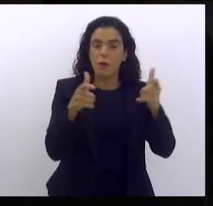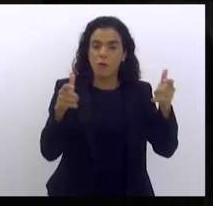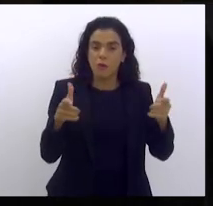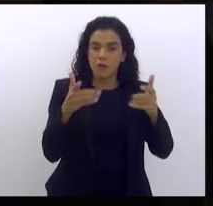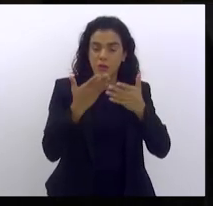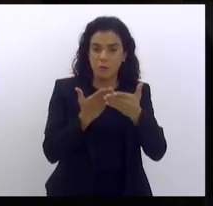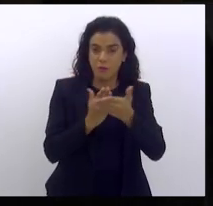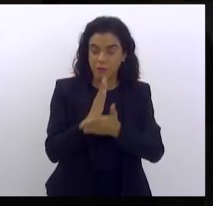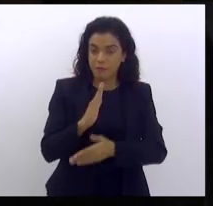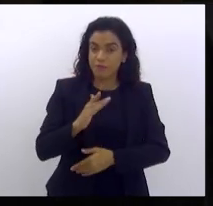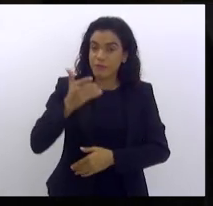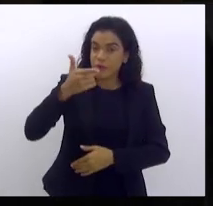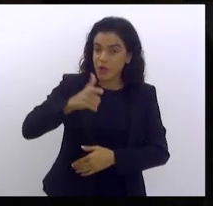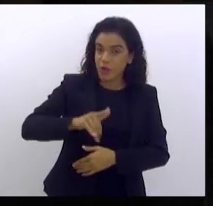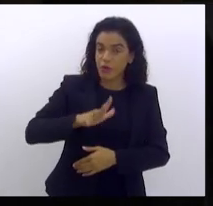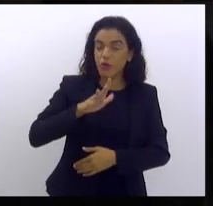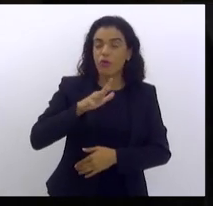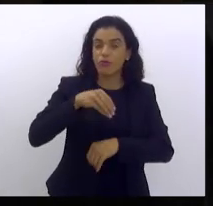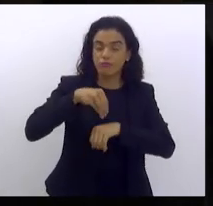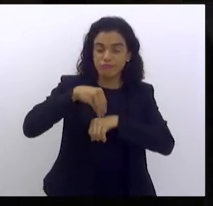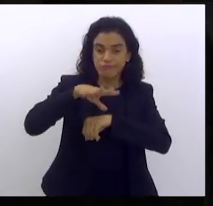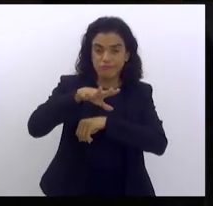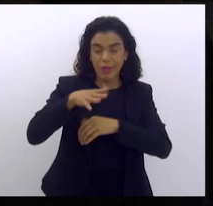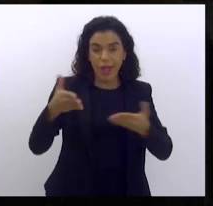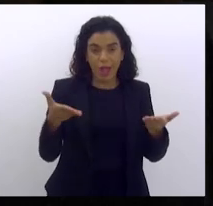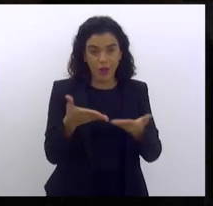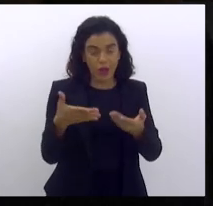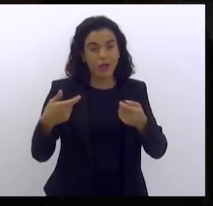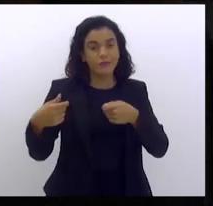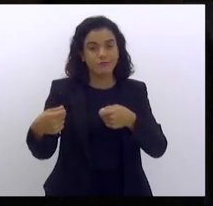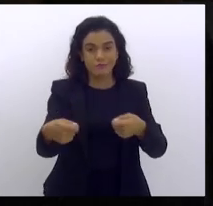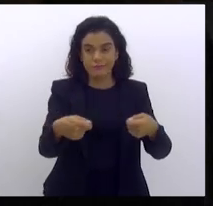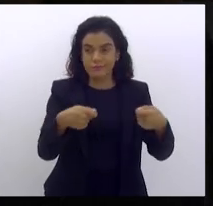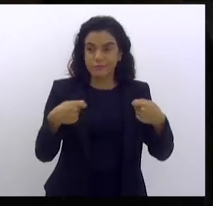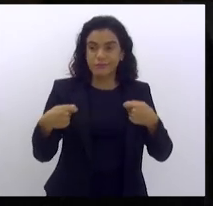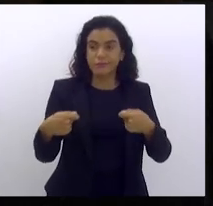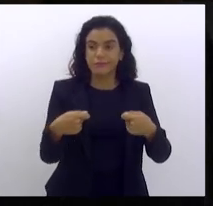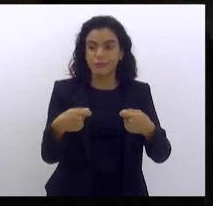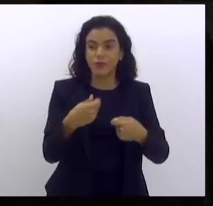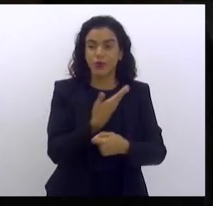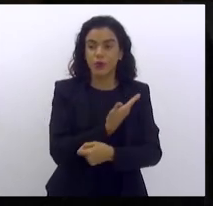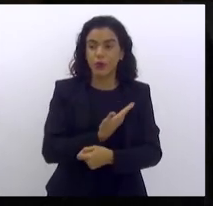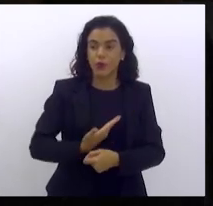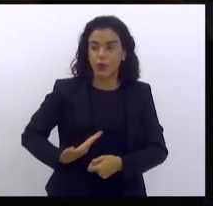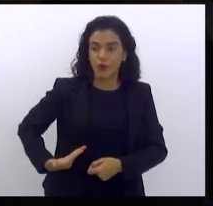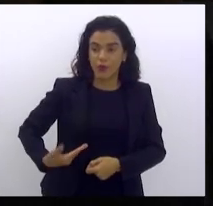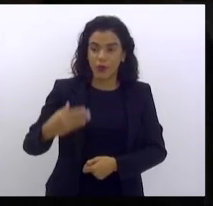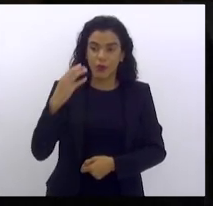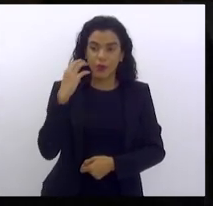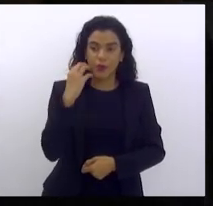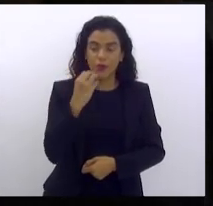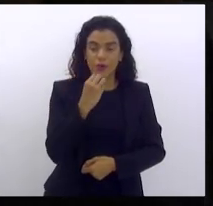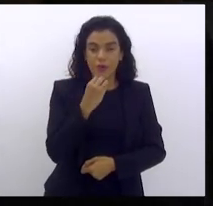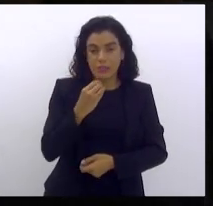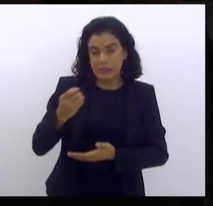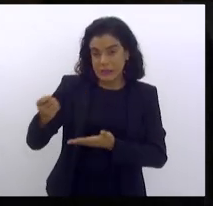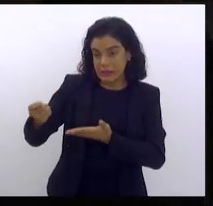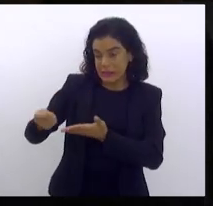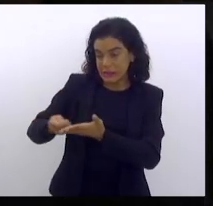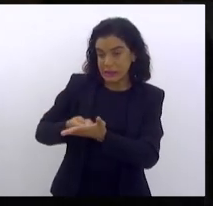Volto a insistir que agora se faz necessário o governador